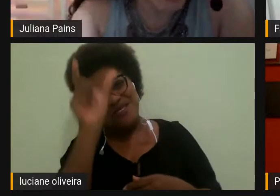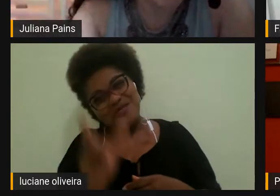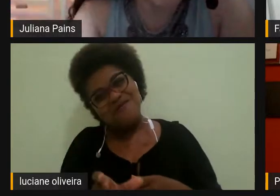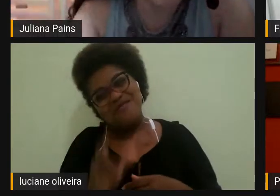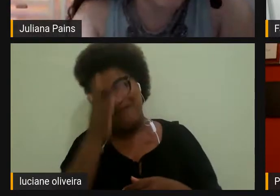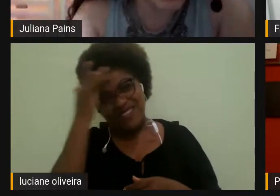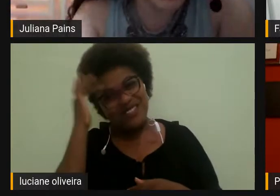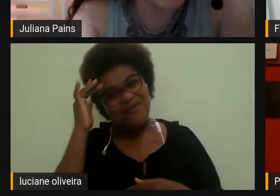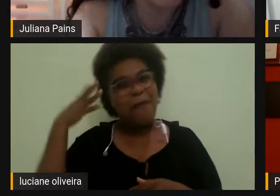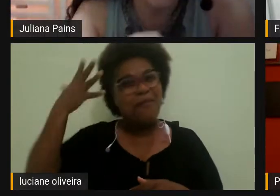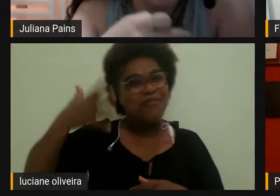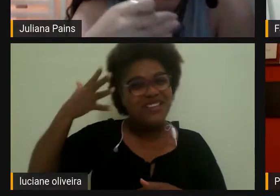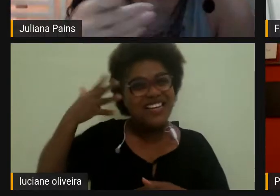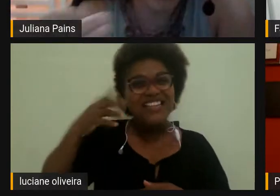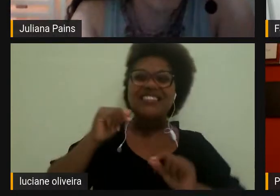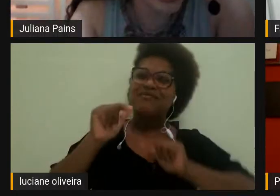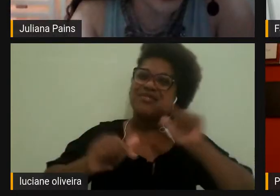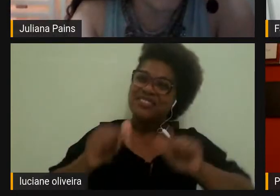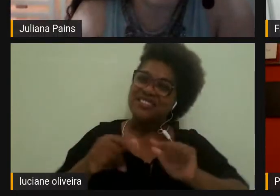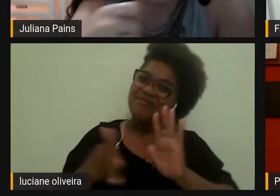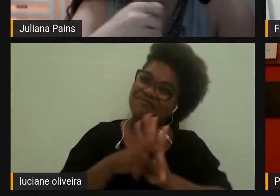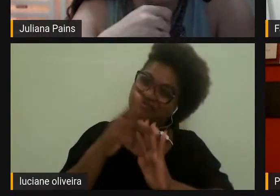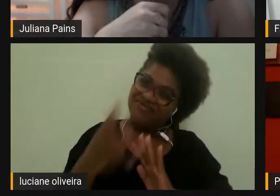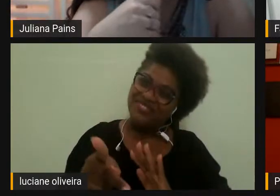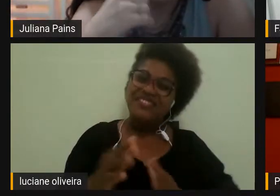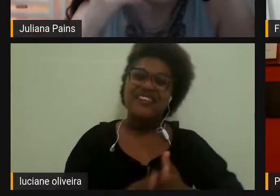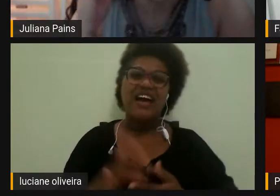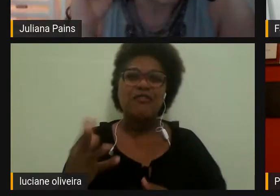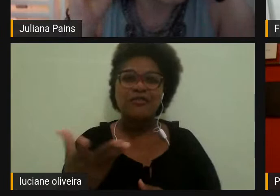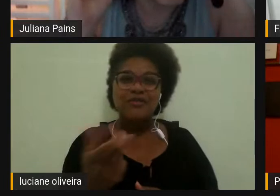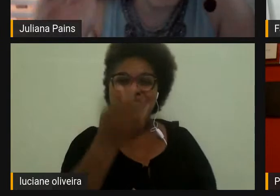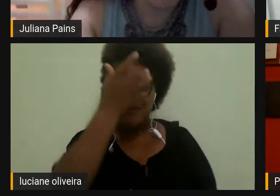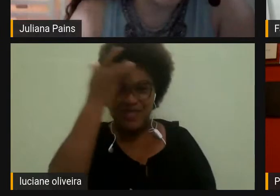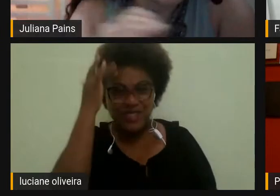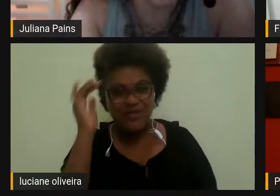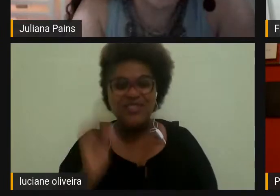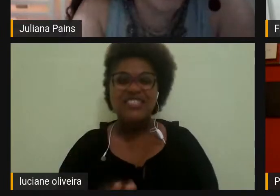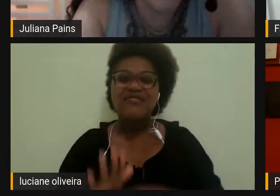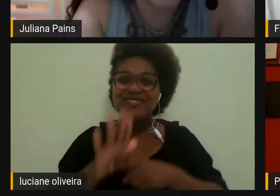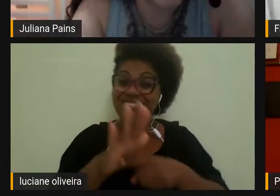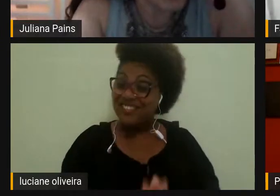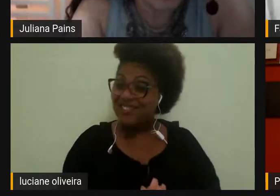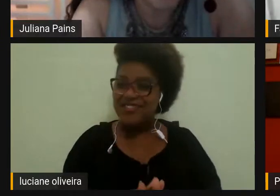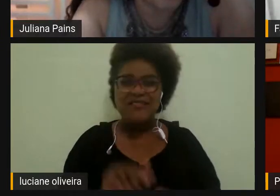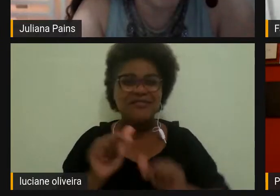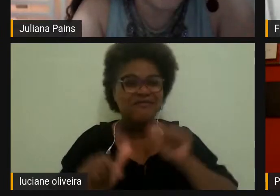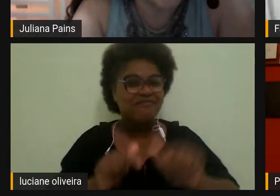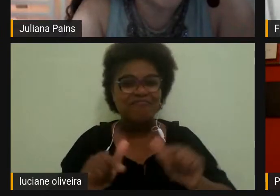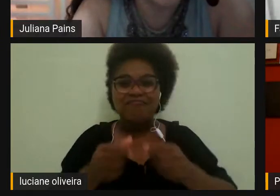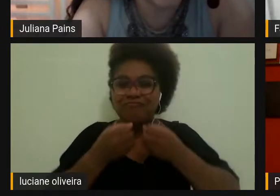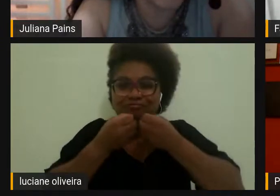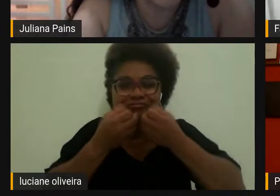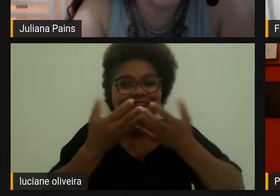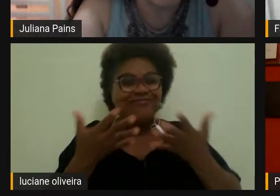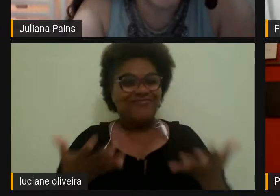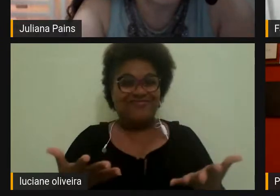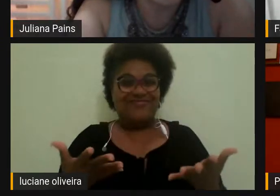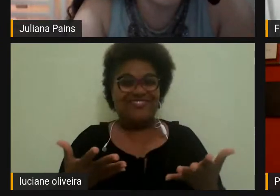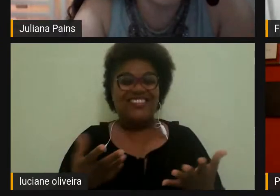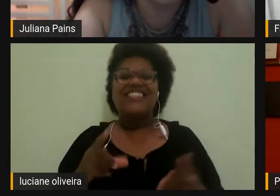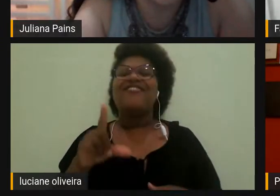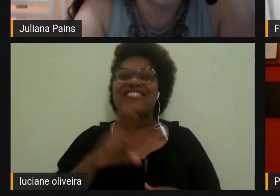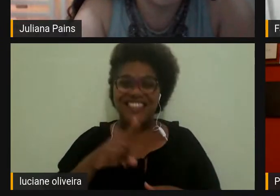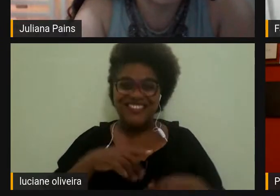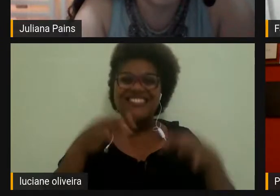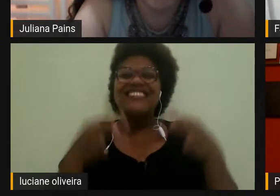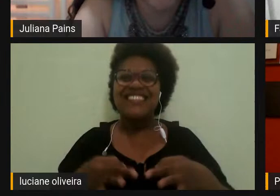estende os parabéns para seus orientandos de trabalhos Magníficos de fato e eu não tenho dúvidas que a gente vai se encontrar mais vezes e fazer